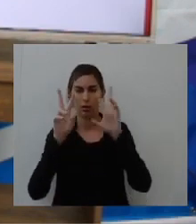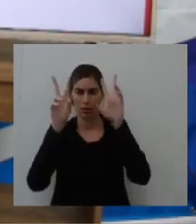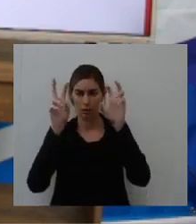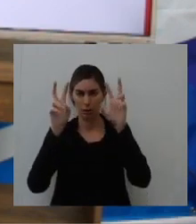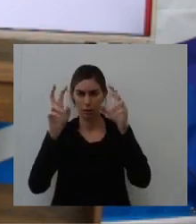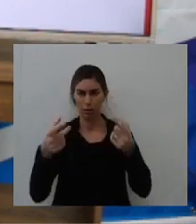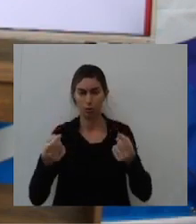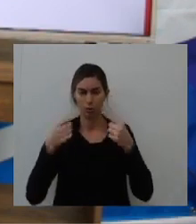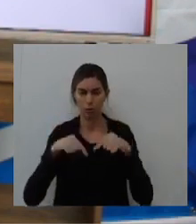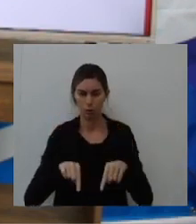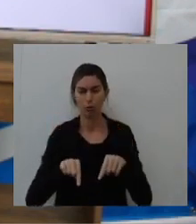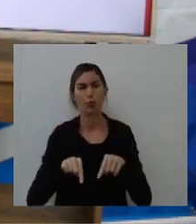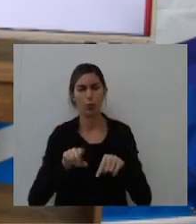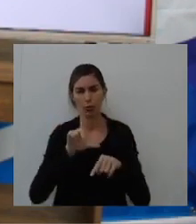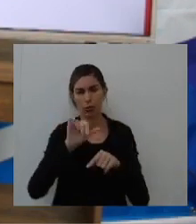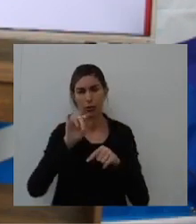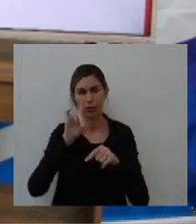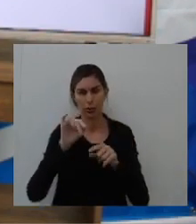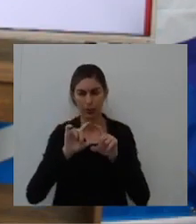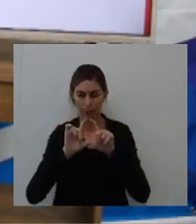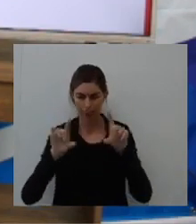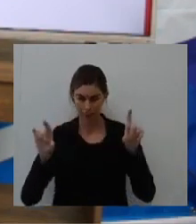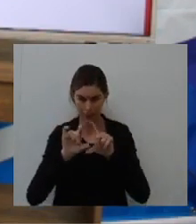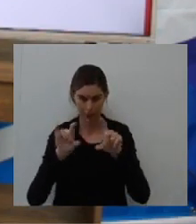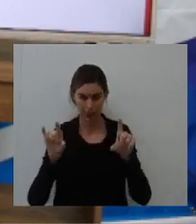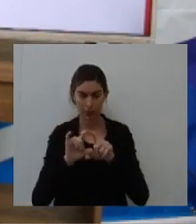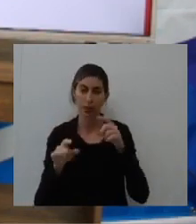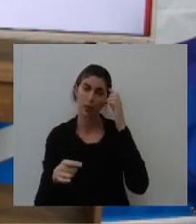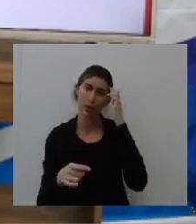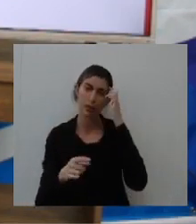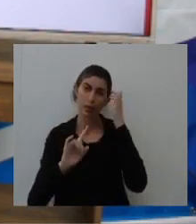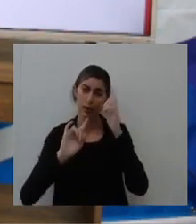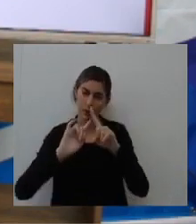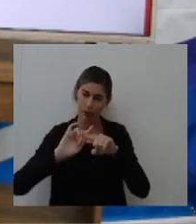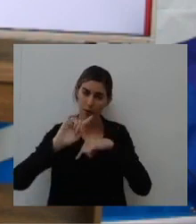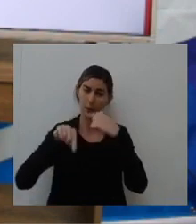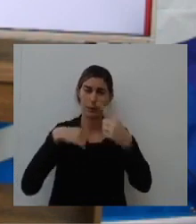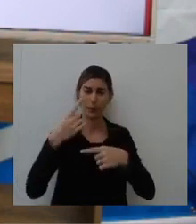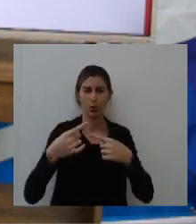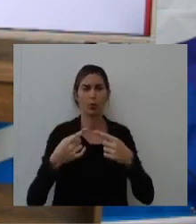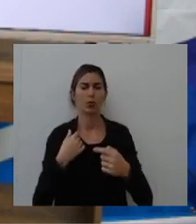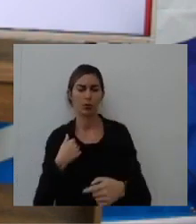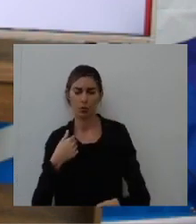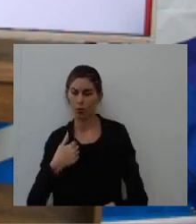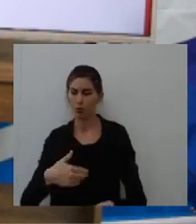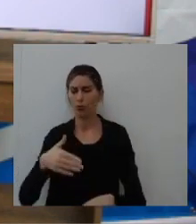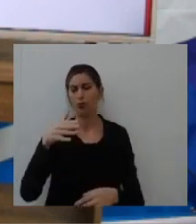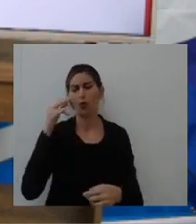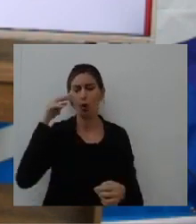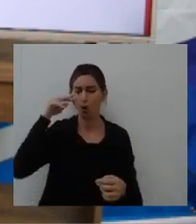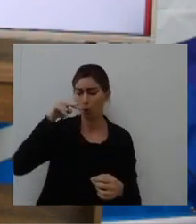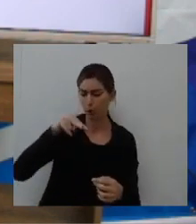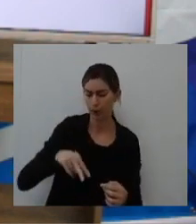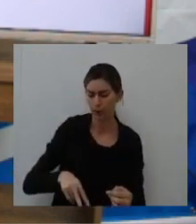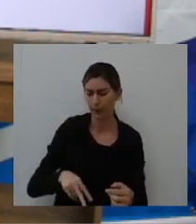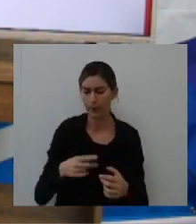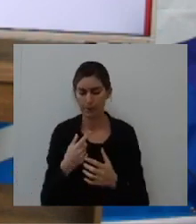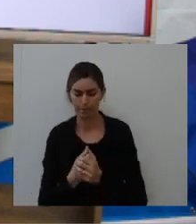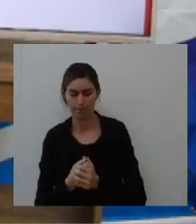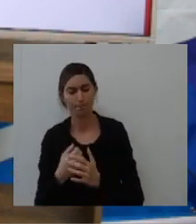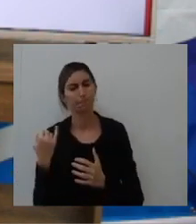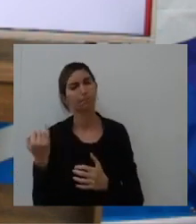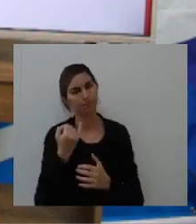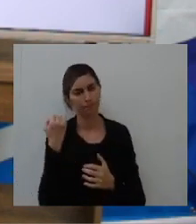título e ao lead, como eu comentei, que é aquela primeira parte. E aí depois é que eu vou olhando assim, e aí isso é